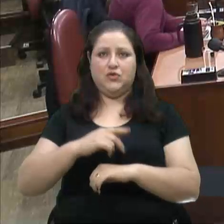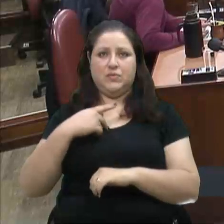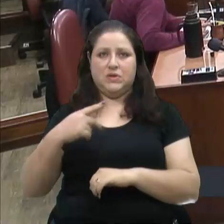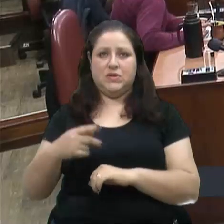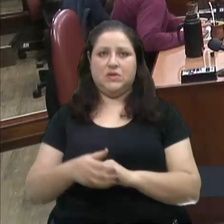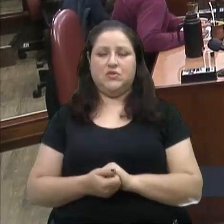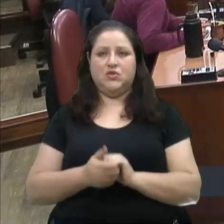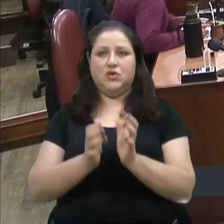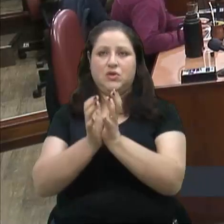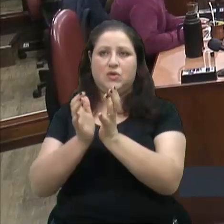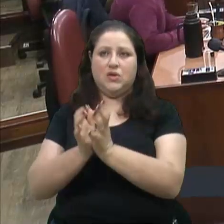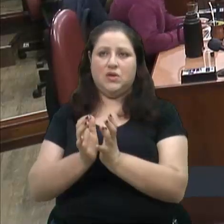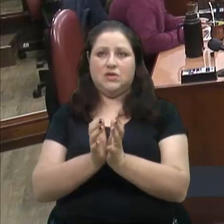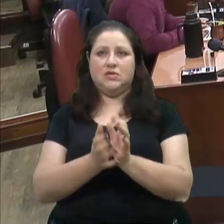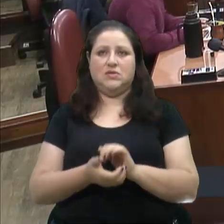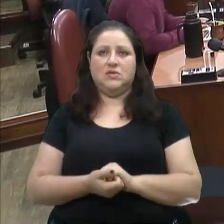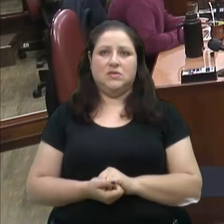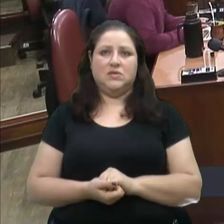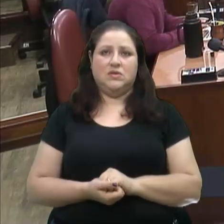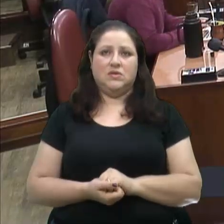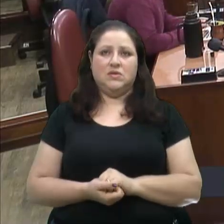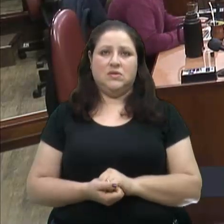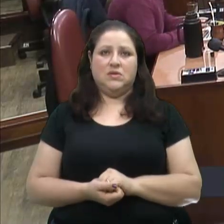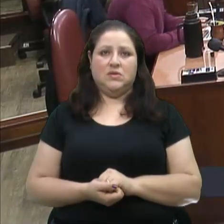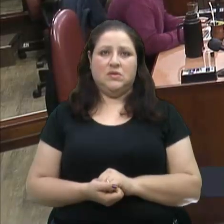Bom dia colegas vereadores hoje